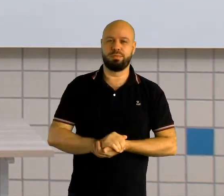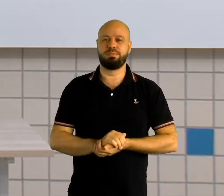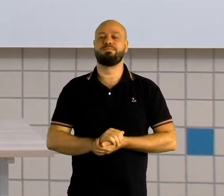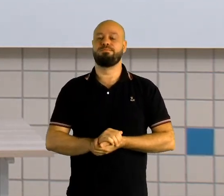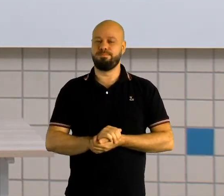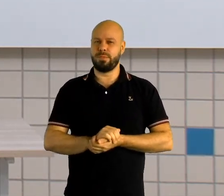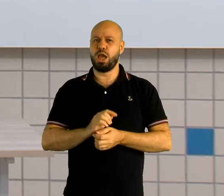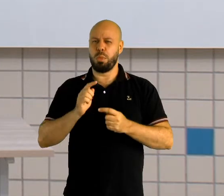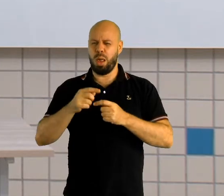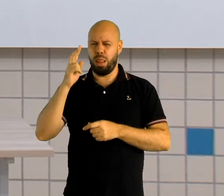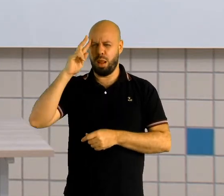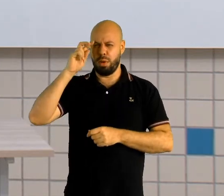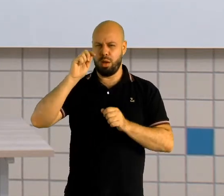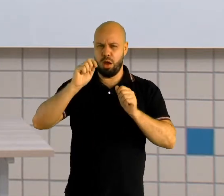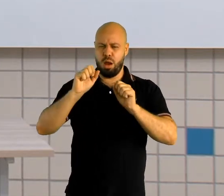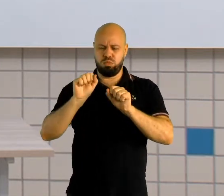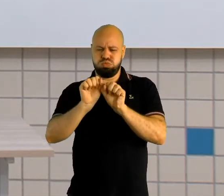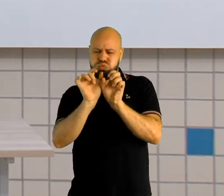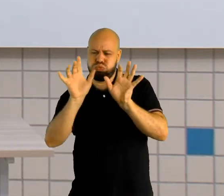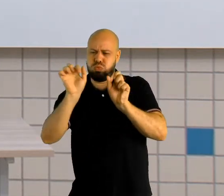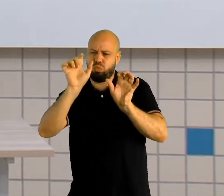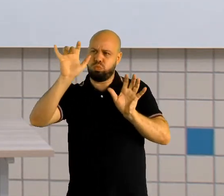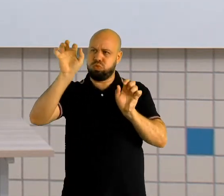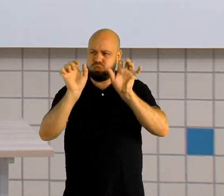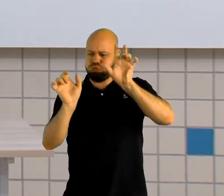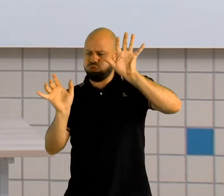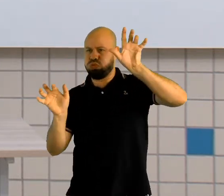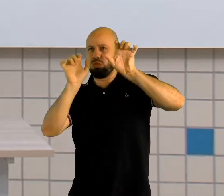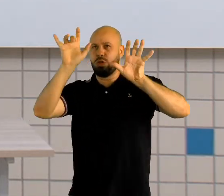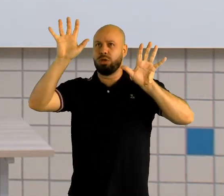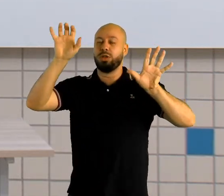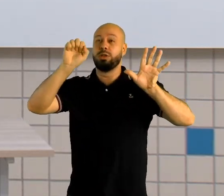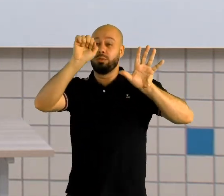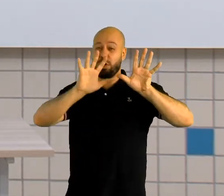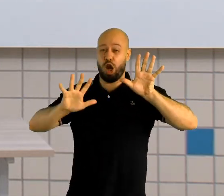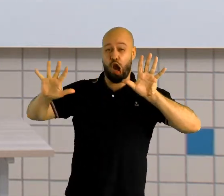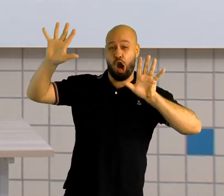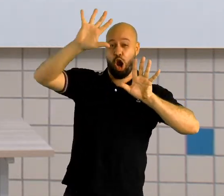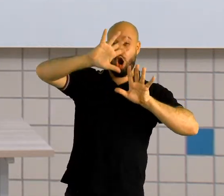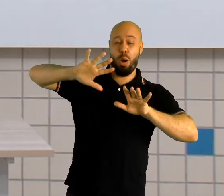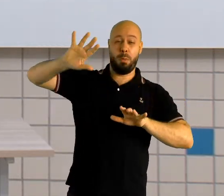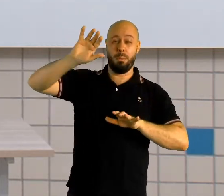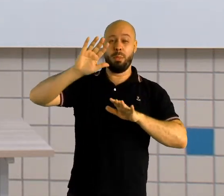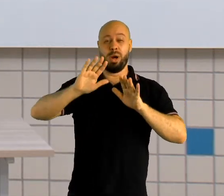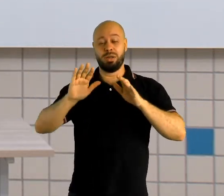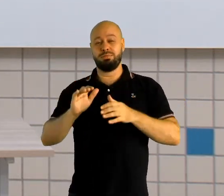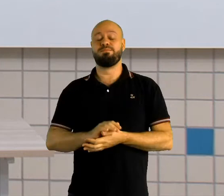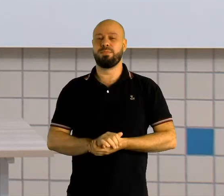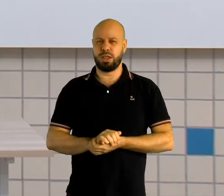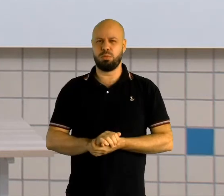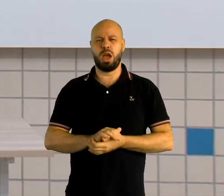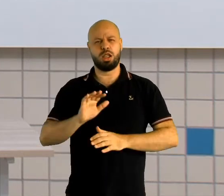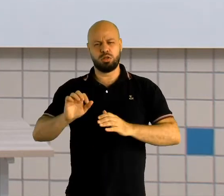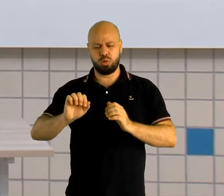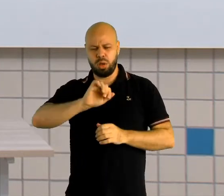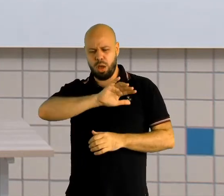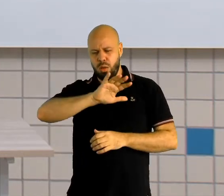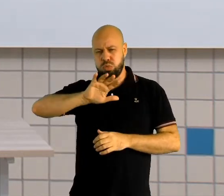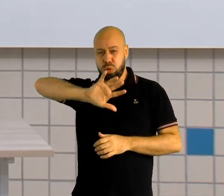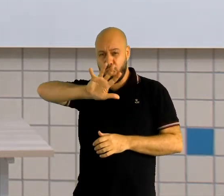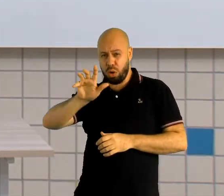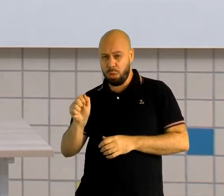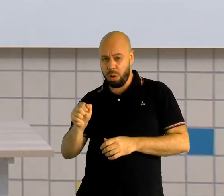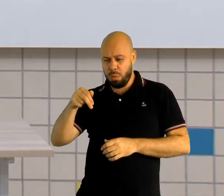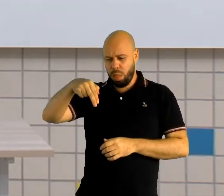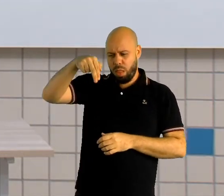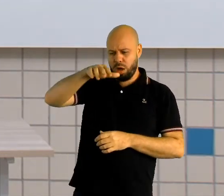desde todo o continente europeu, praticamente todo, o norte da África e a parte do Oriente